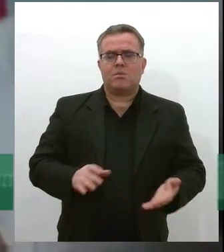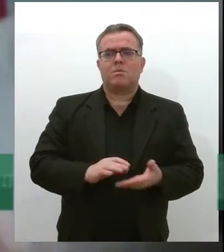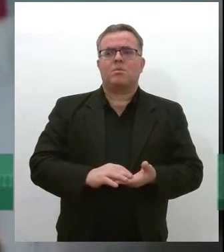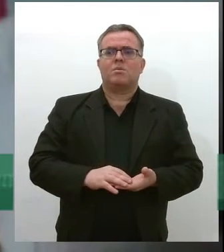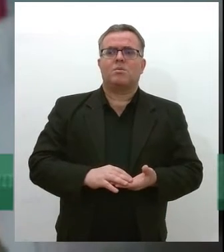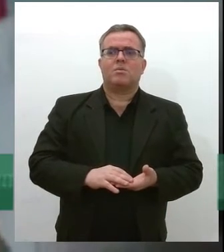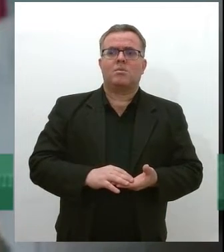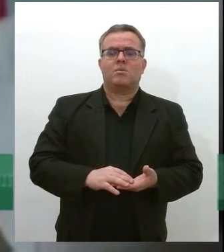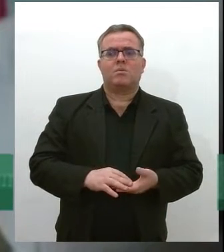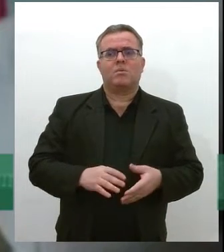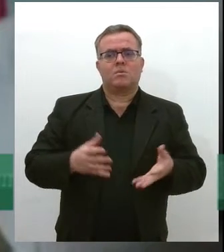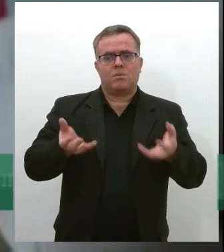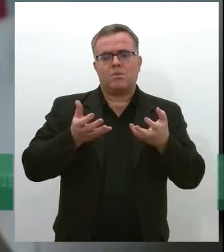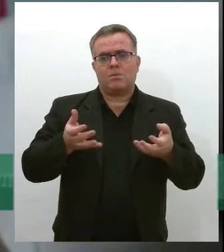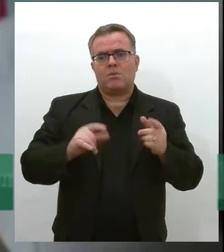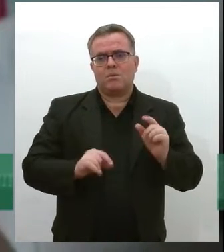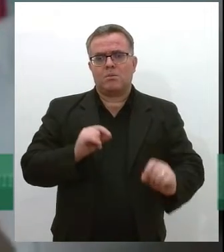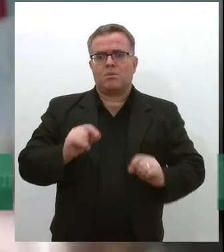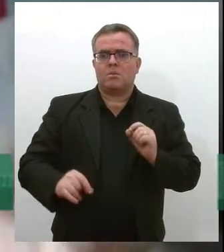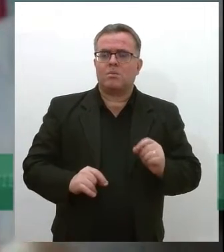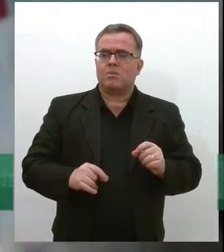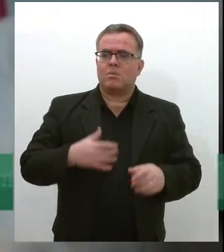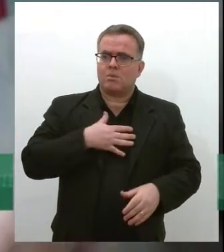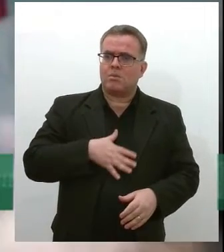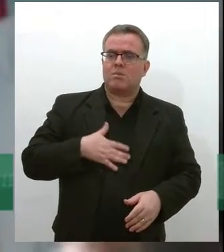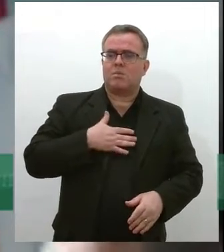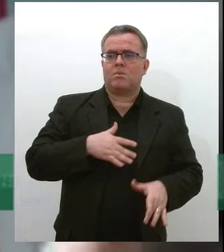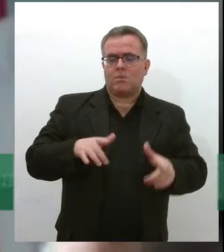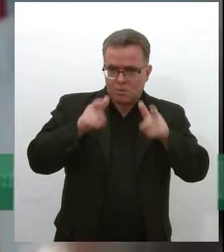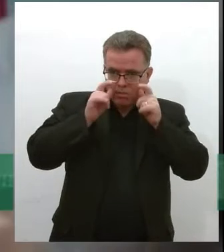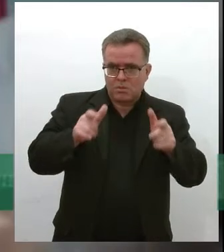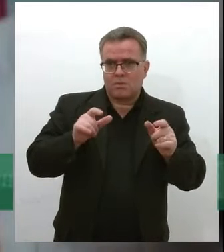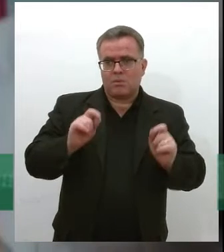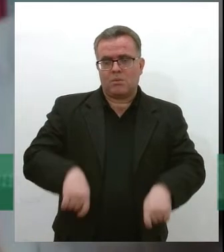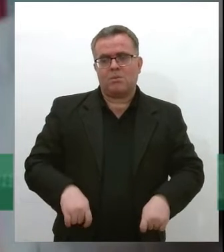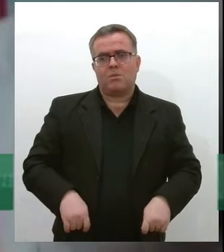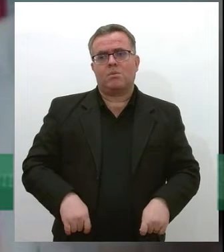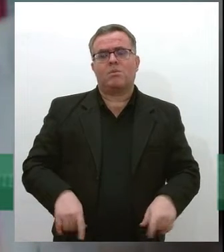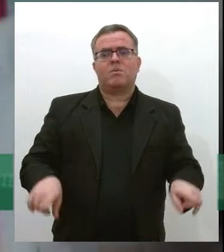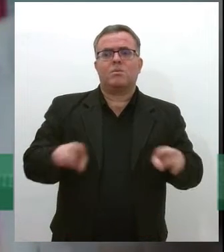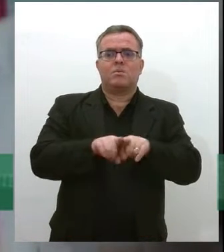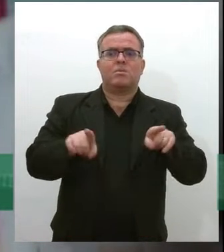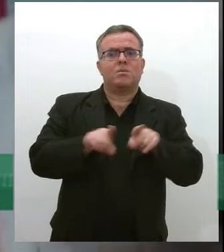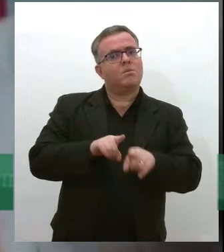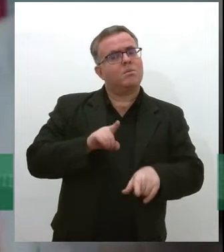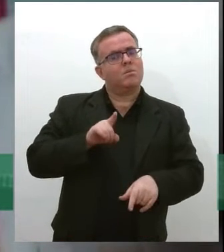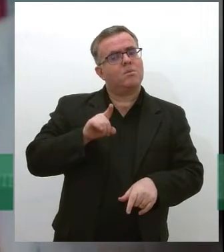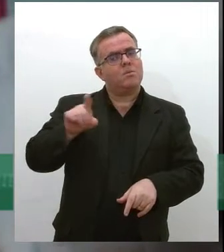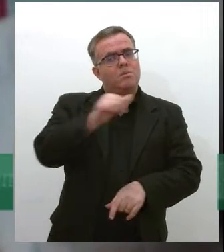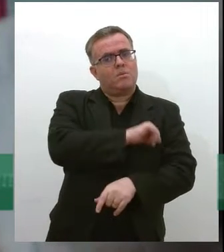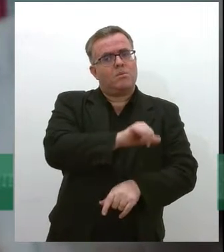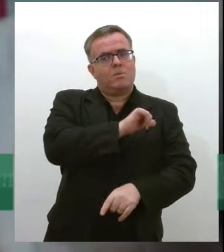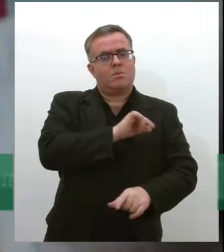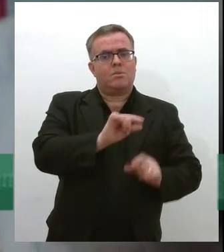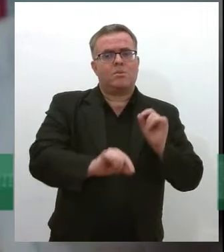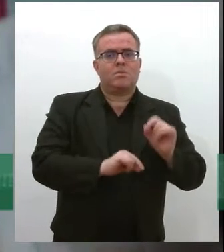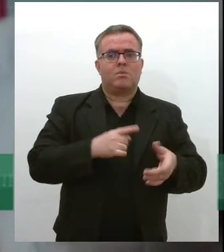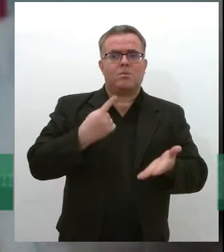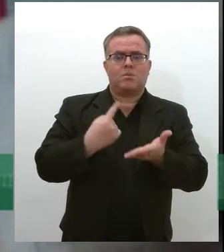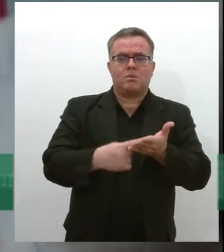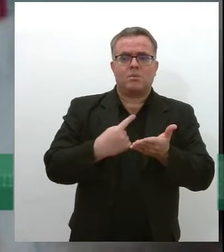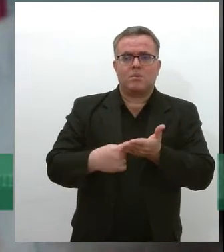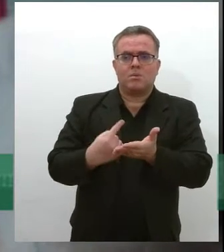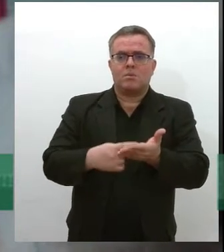de satisfação de interesses, ao mesmo tempo que lá no Rio de Janeiro vai se consolidando a autoridade do